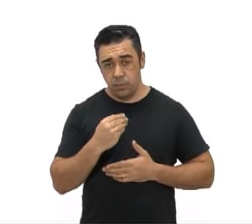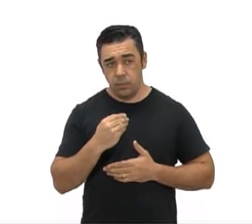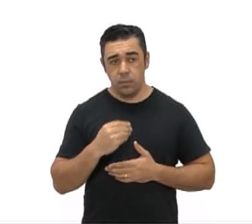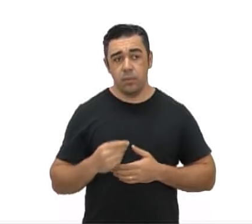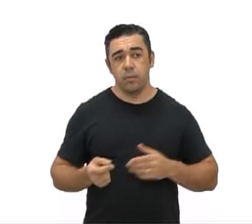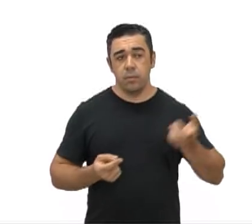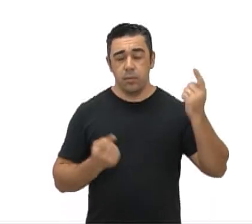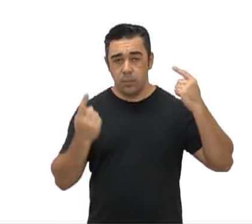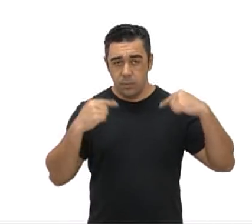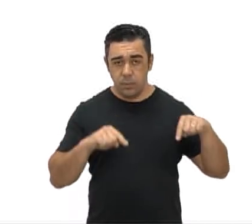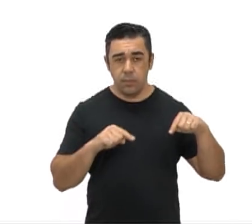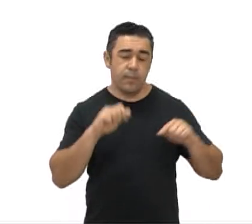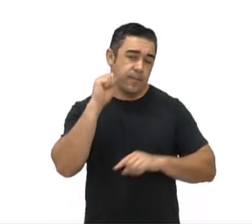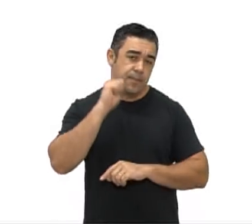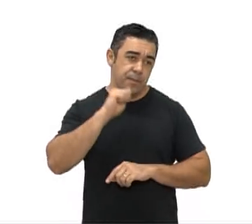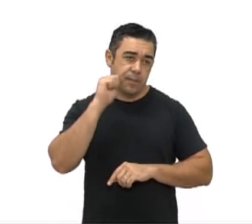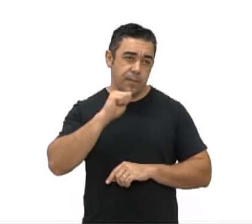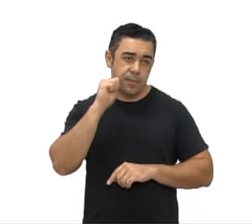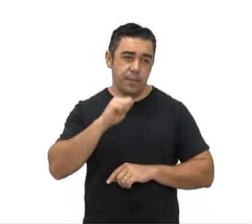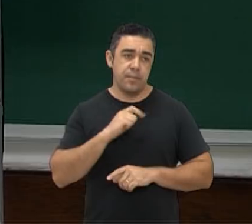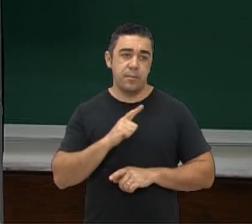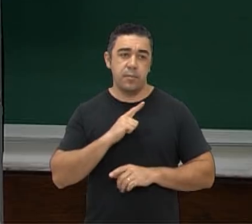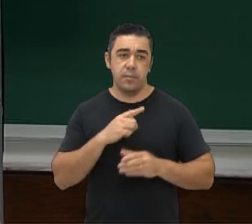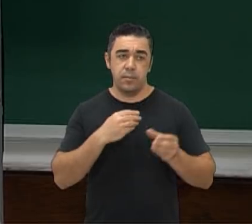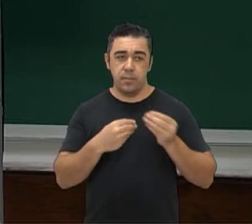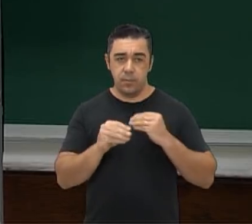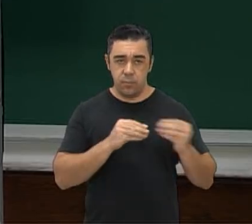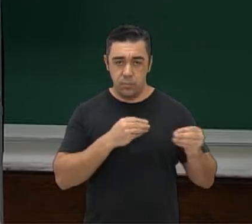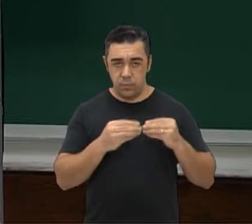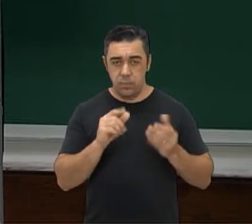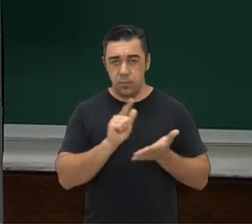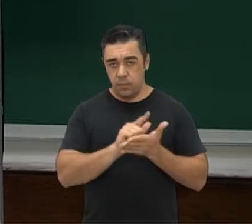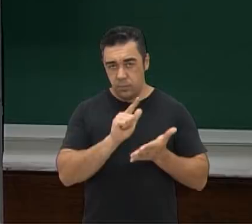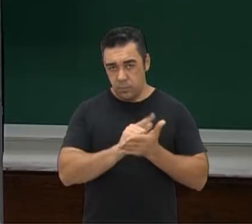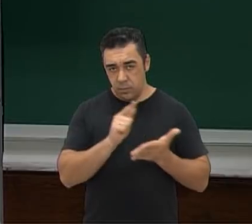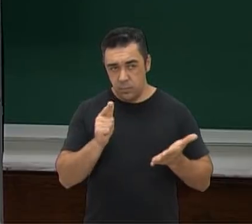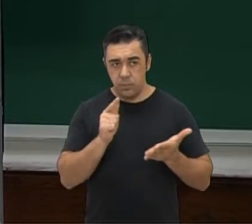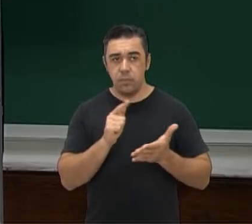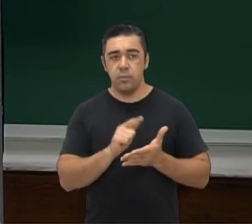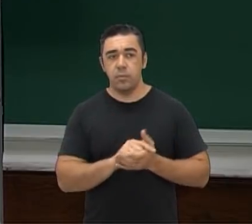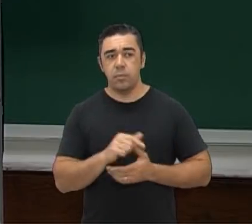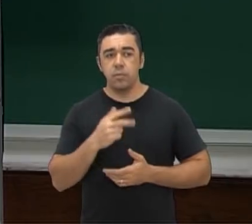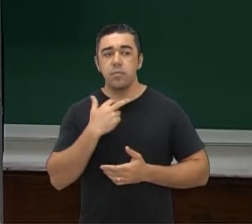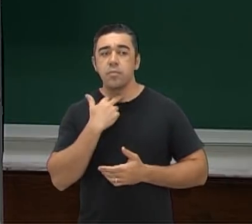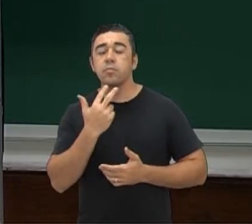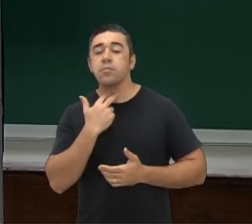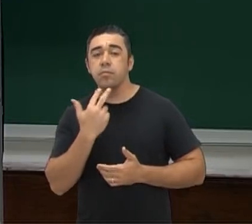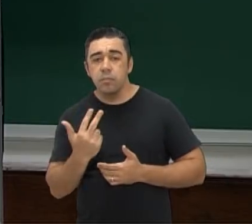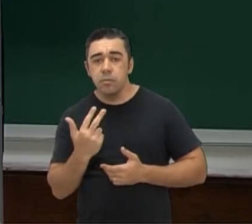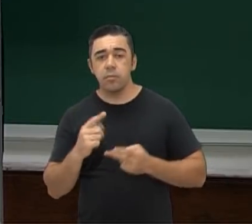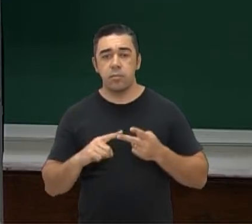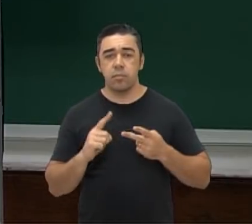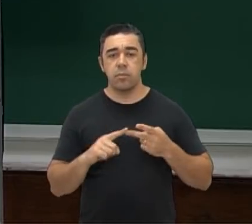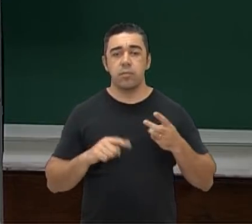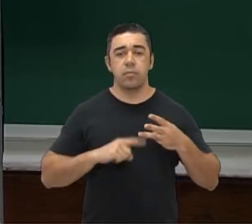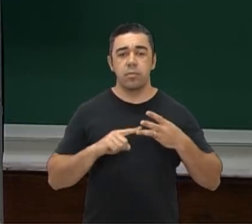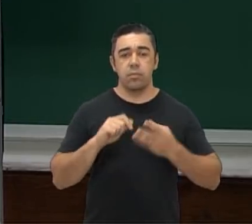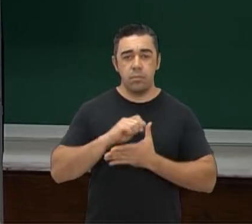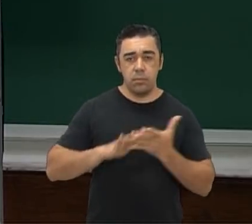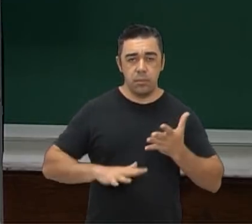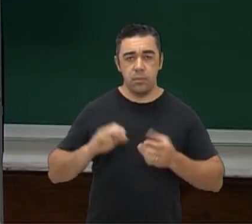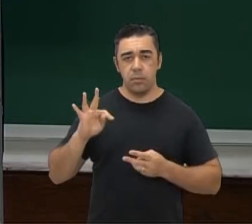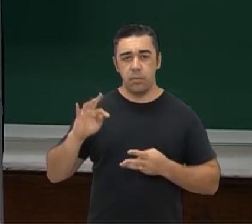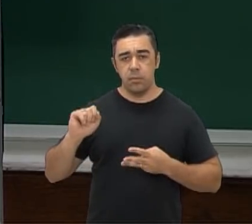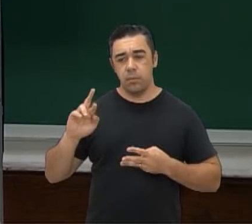certo? E para gênero feminino, a gente tem ali como exemplo as palavras folha, voz e tarefa, porque